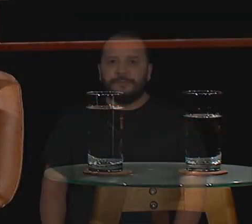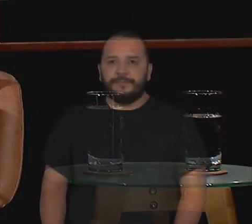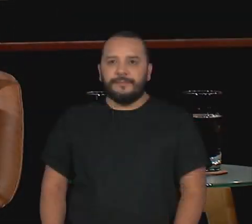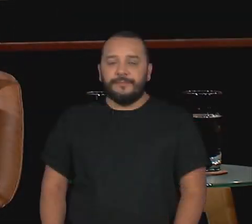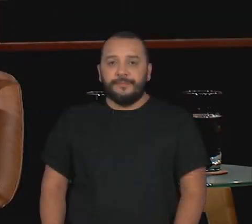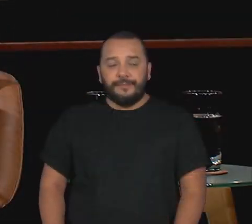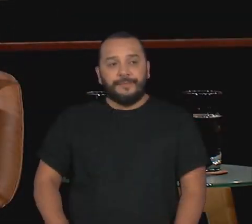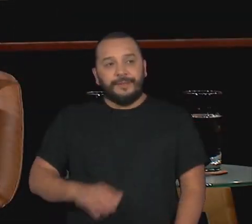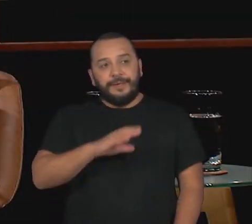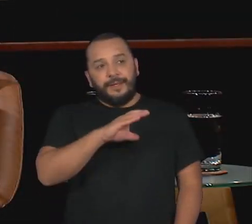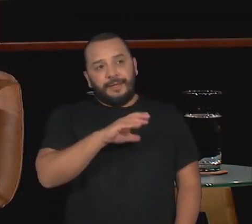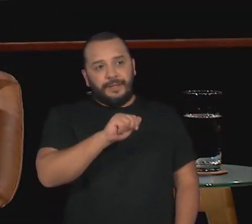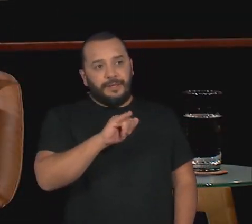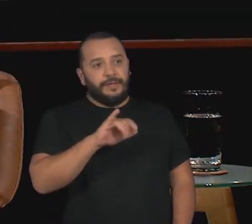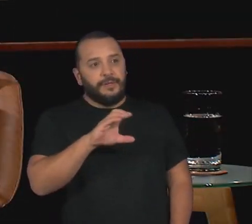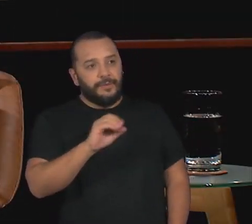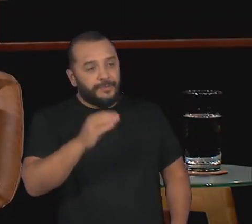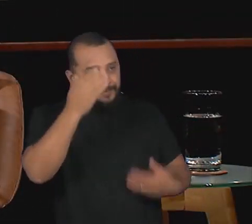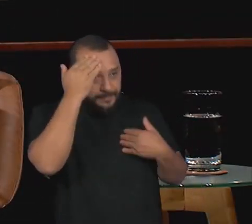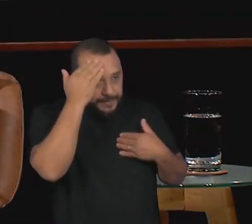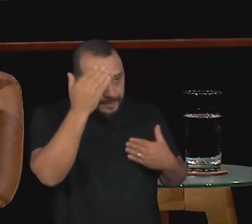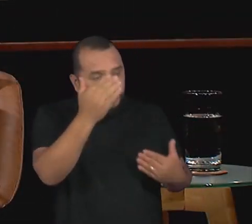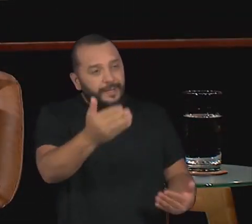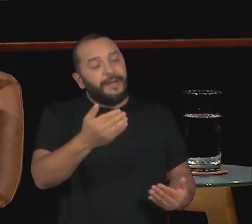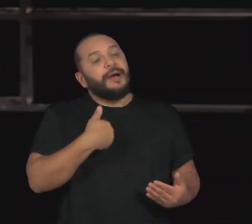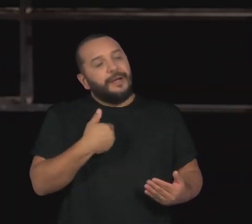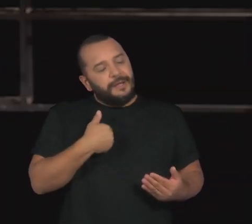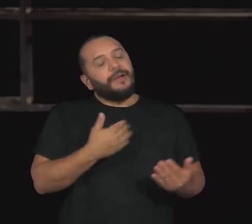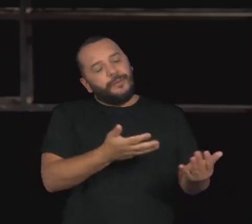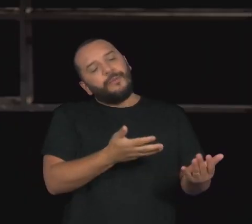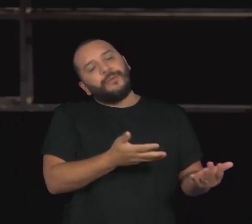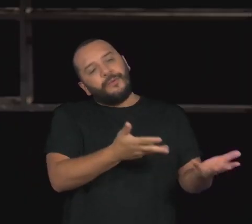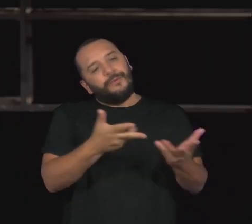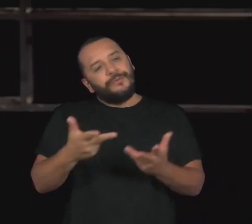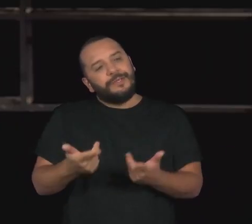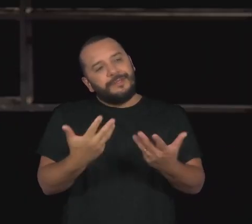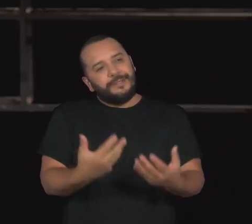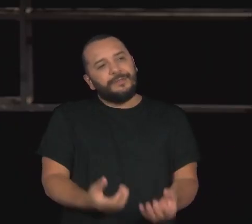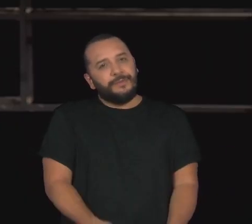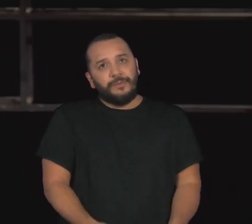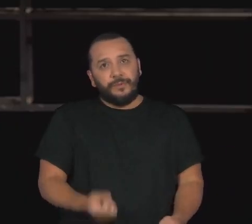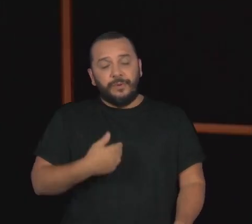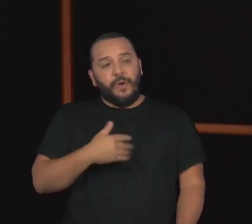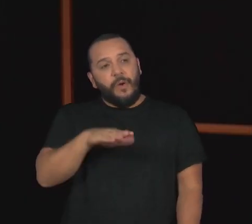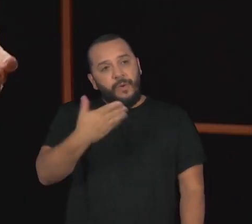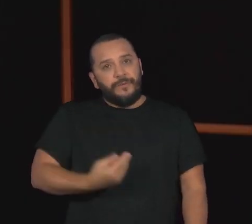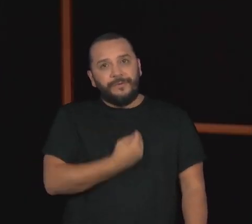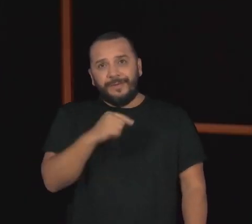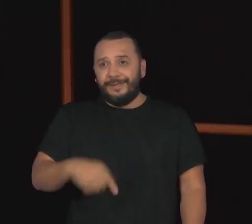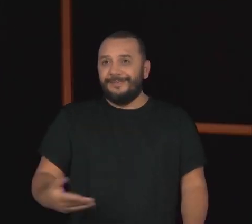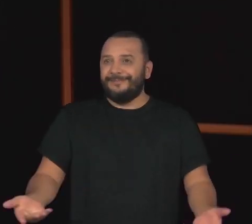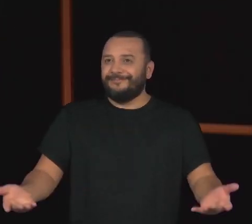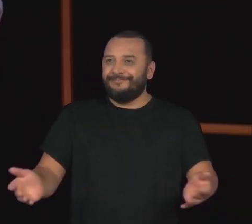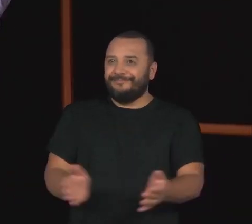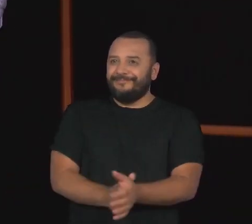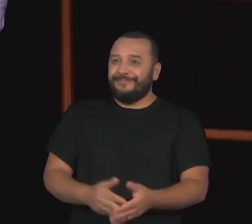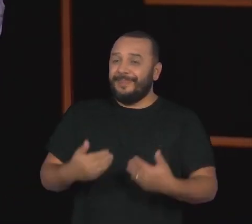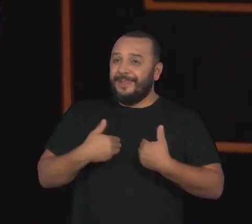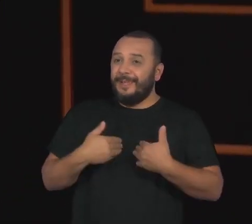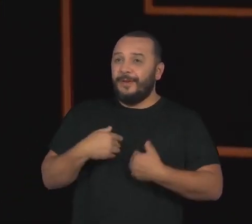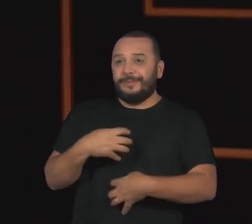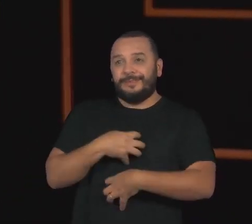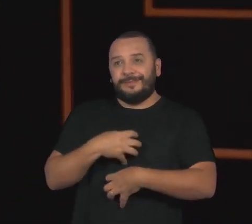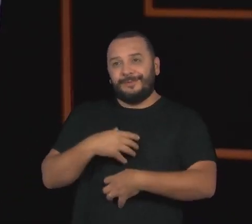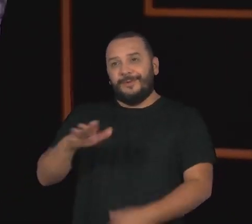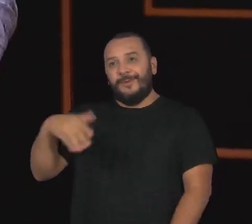Caio Blatt, muito obrigado por ter aceitado o nosso convite. Uma honra ter você aqui com a gente. Que isso, uma honra minha, né?